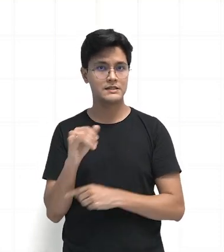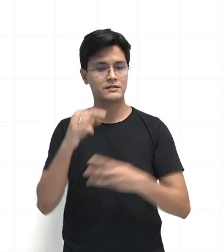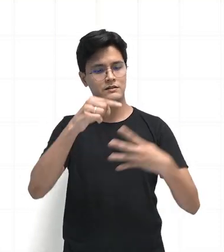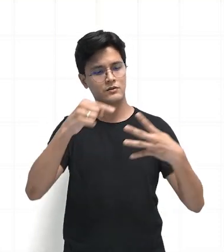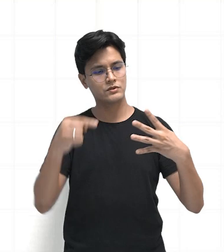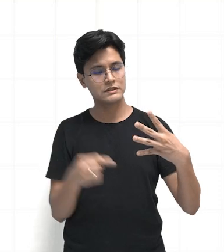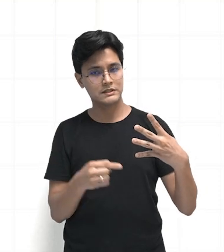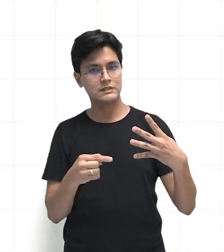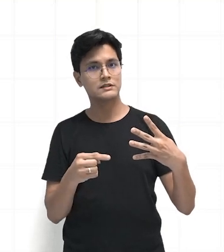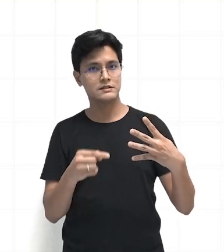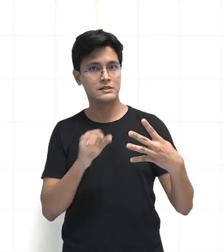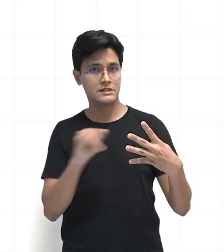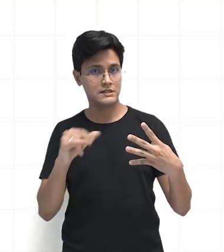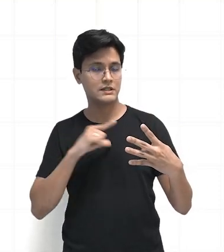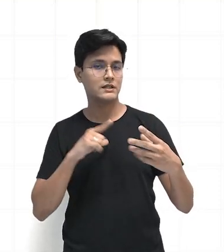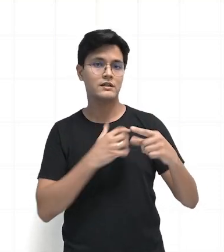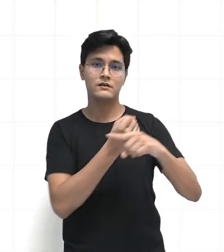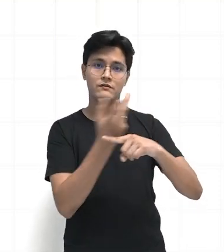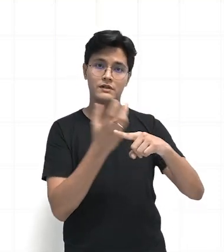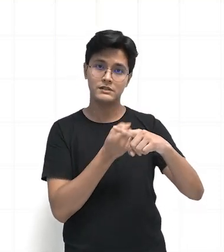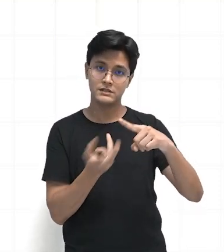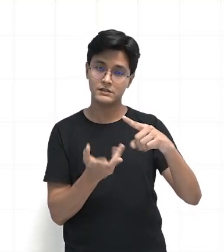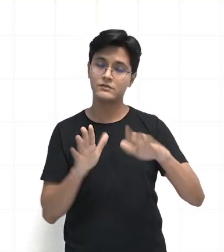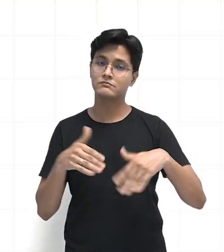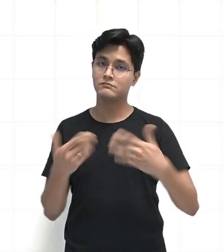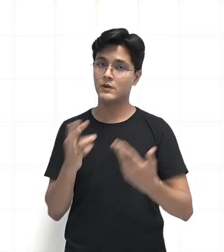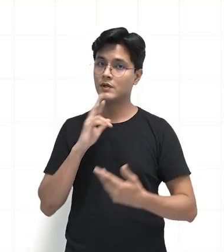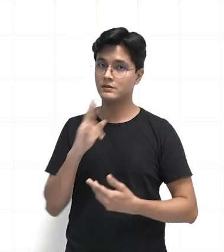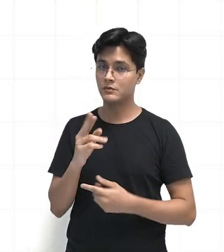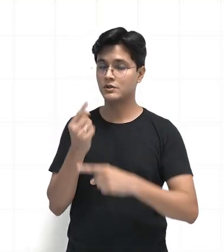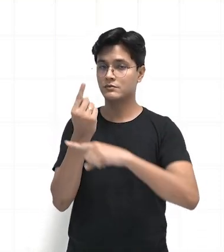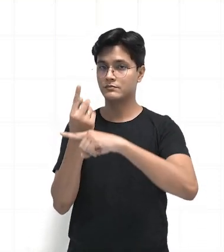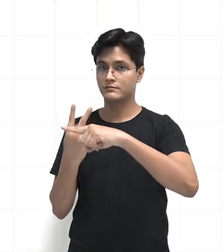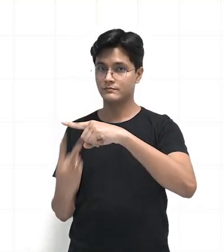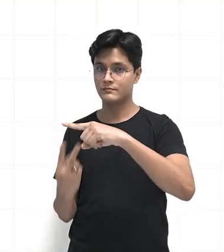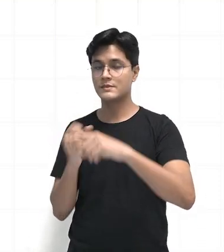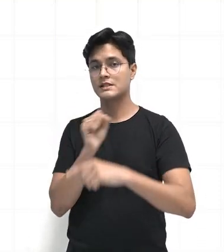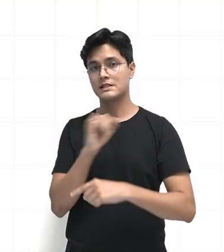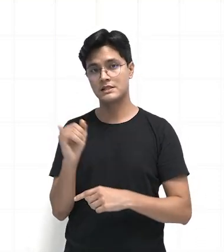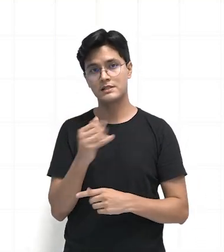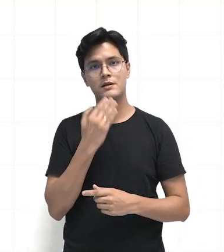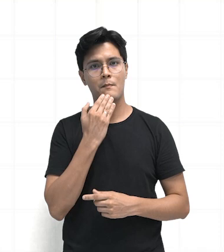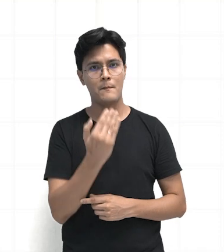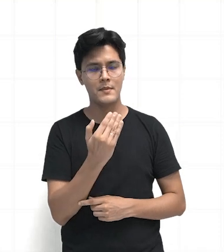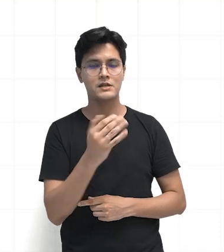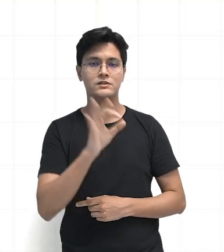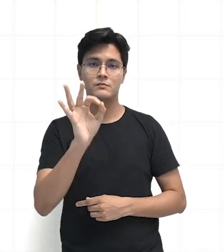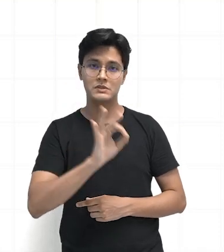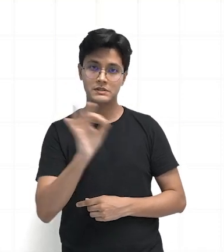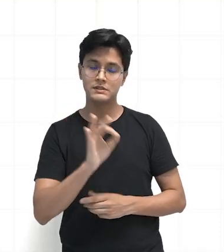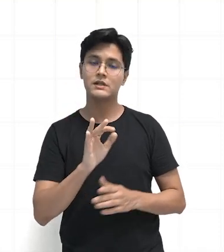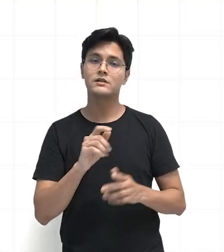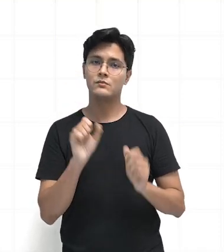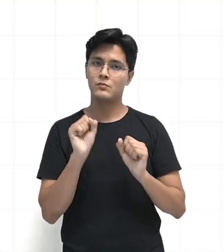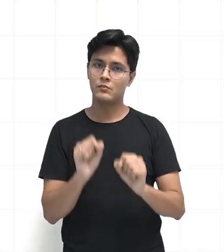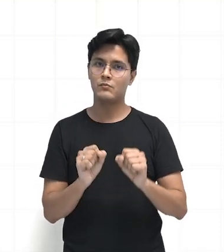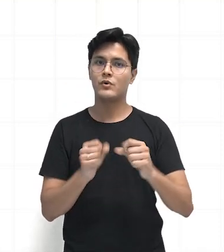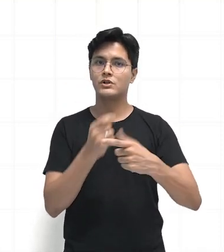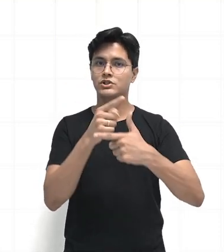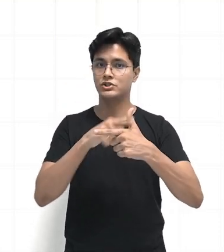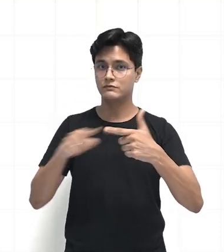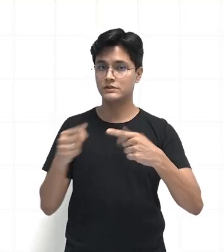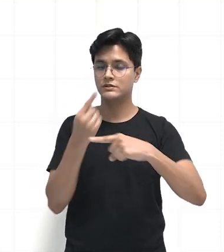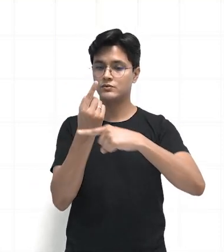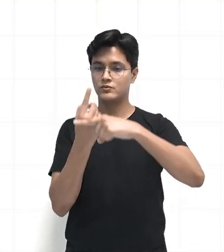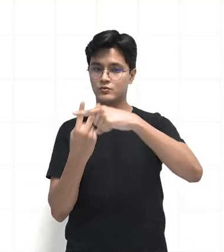e as respostas tiverem fração, tá aqui a nossa resposta. Se tiver em porcentagem, então basta você fazer a divisão, 1 dividido por